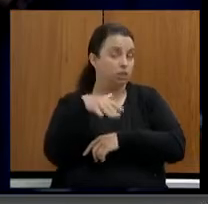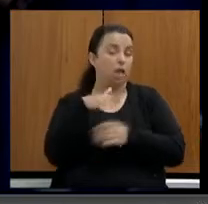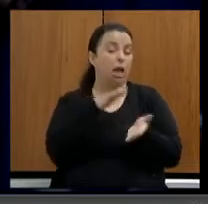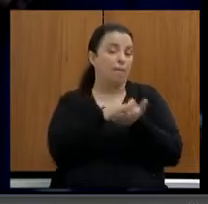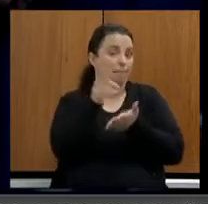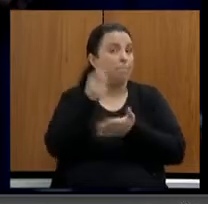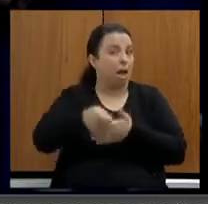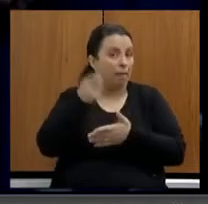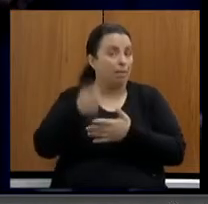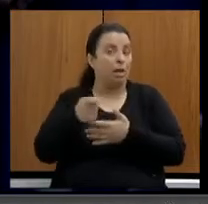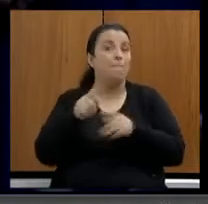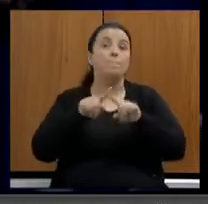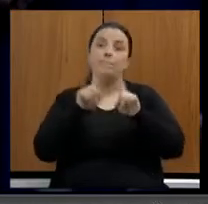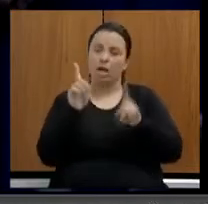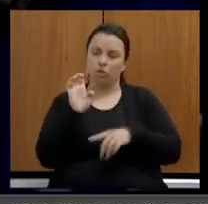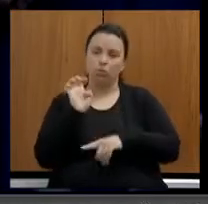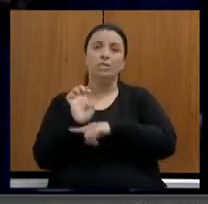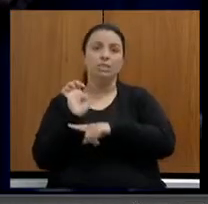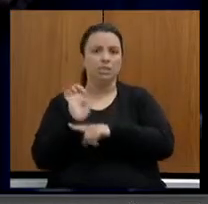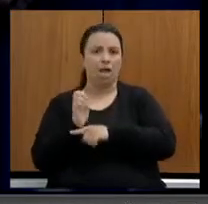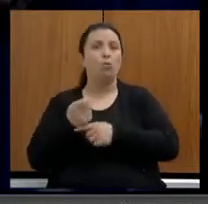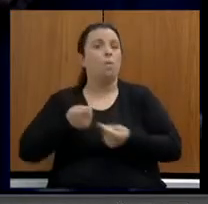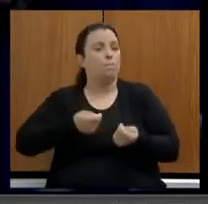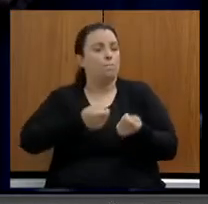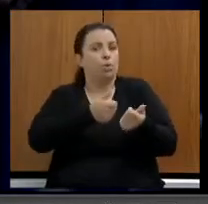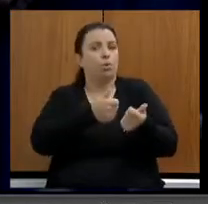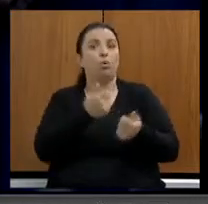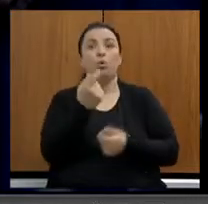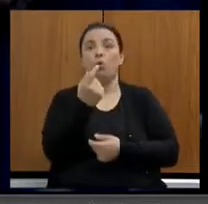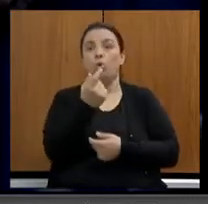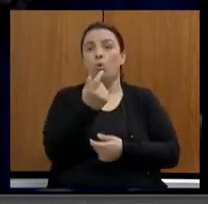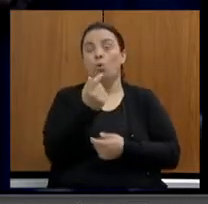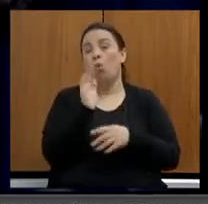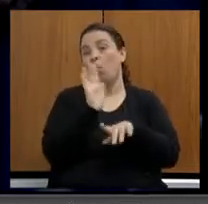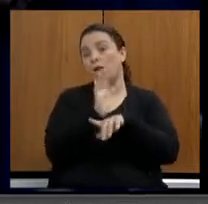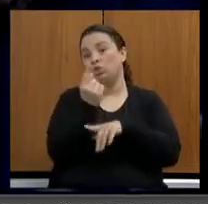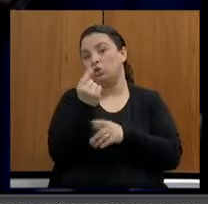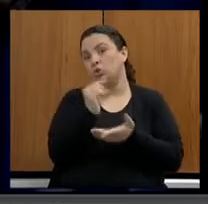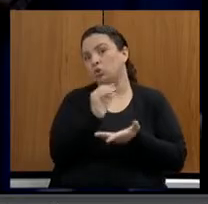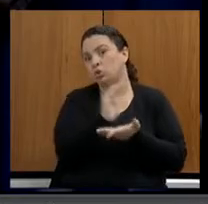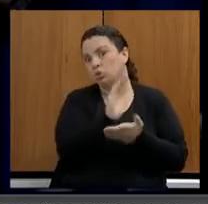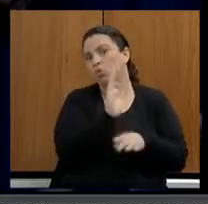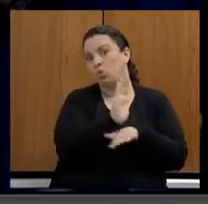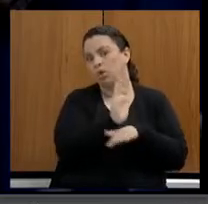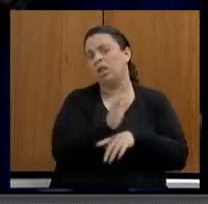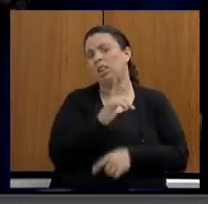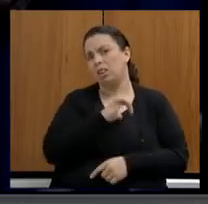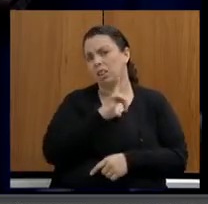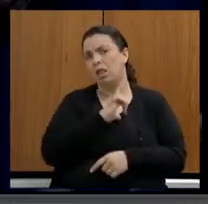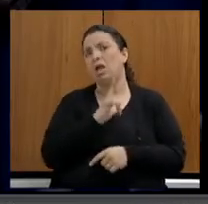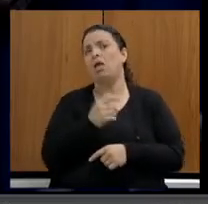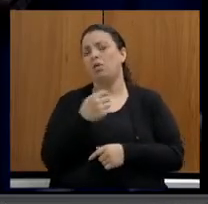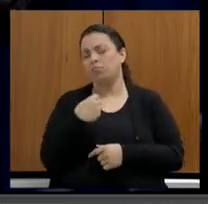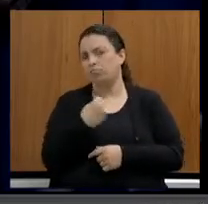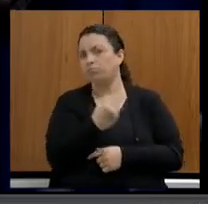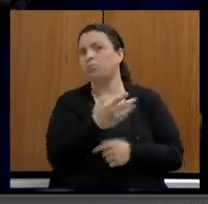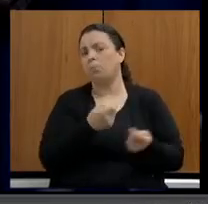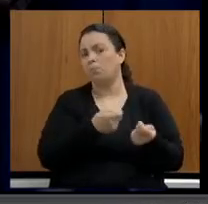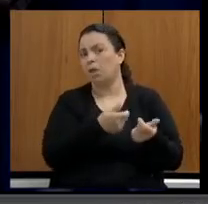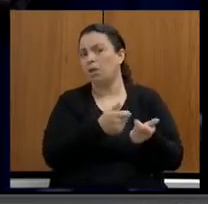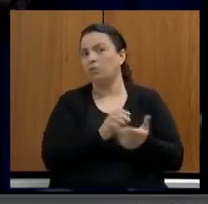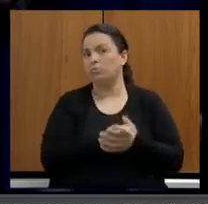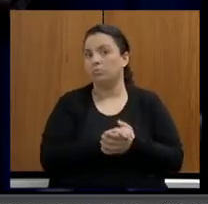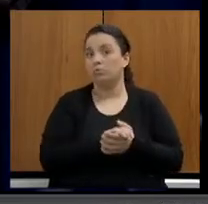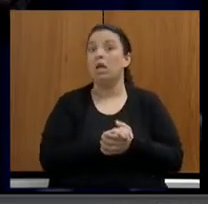deu uma ajuda de custo é e com relação a contas de